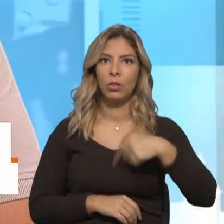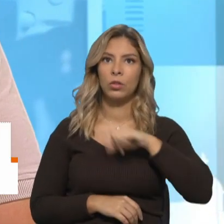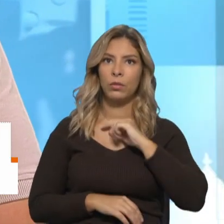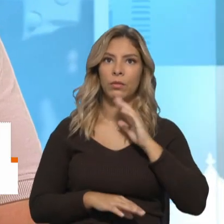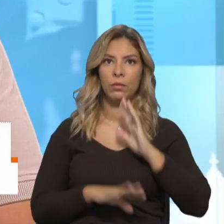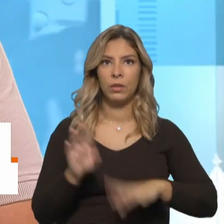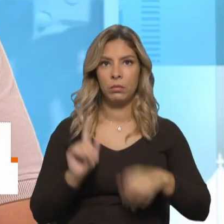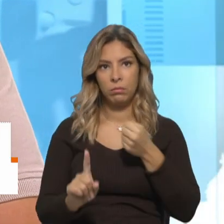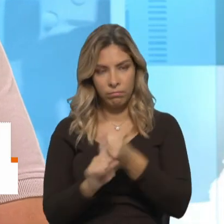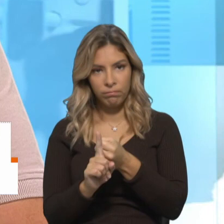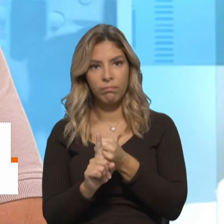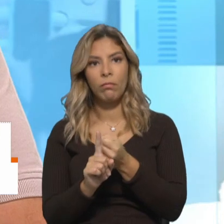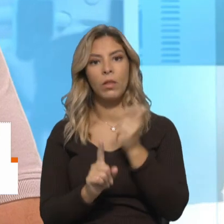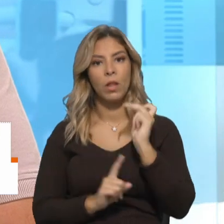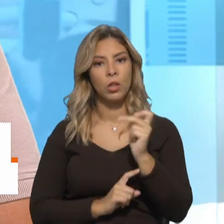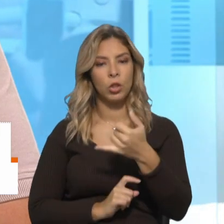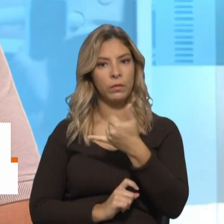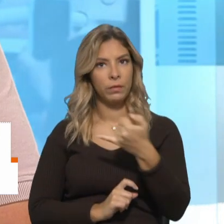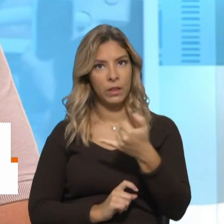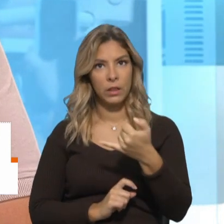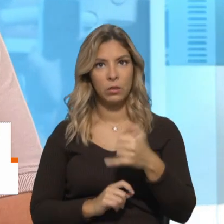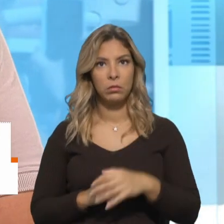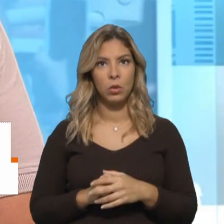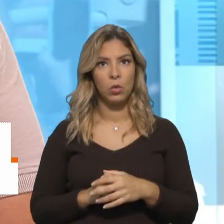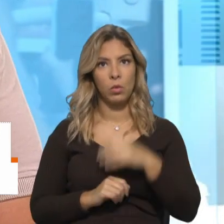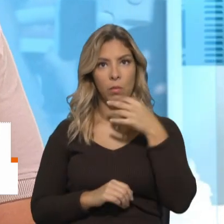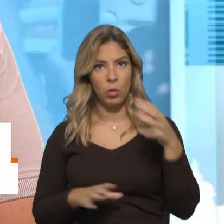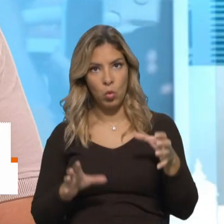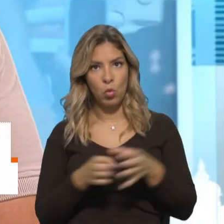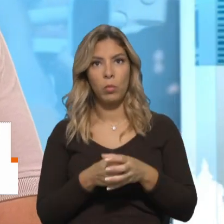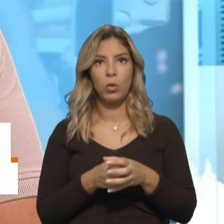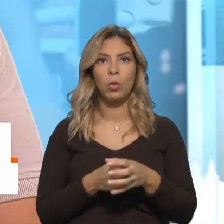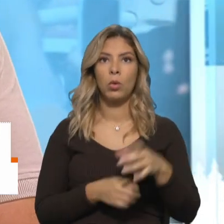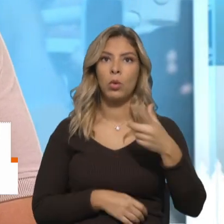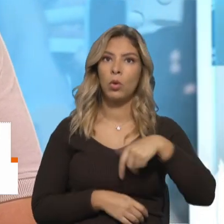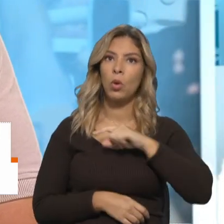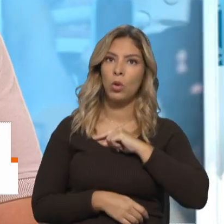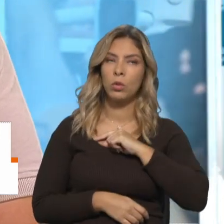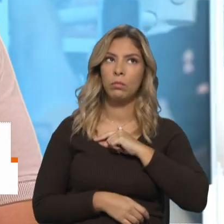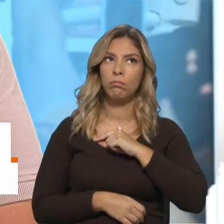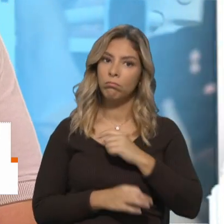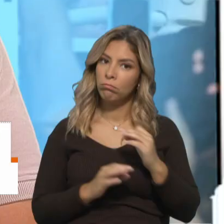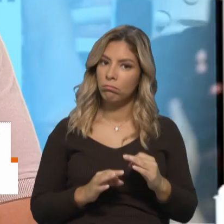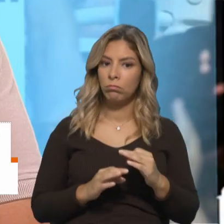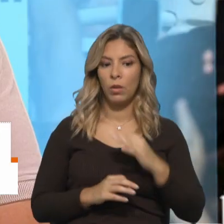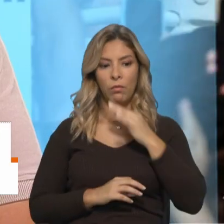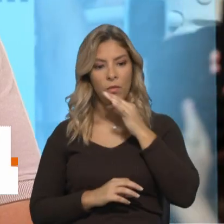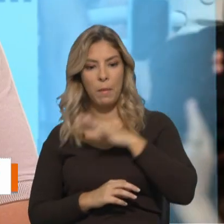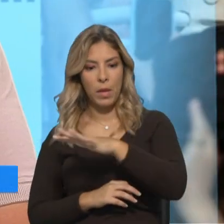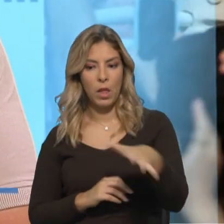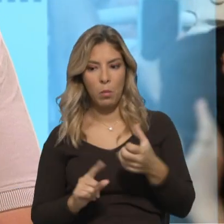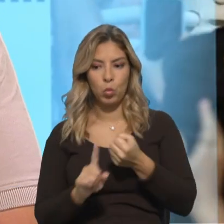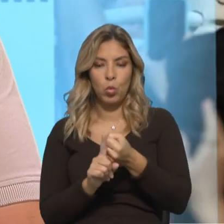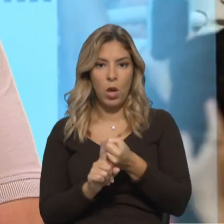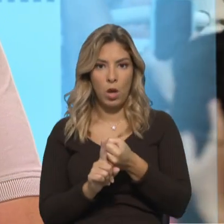da Consolata fazem 25 anos este ano como grupo. Consideramos também como um ramo desta grande família dos missionários da Consolata,